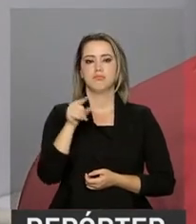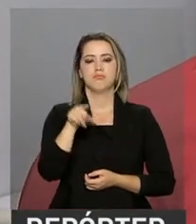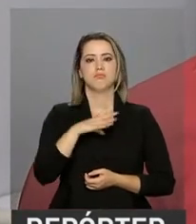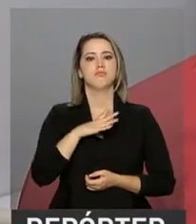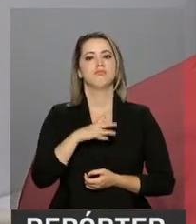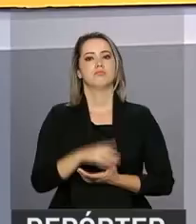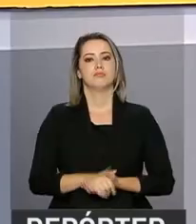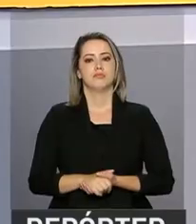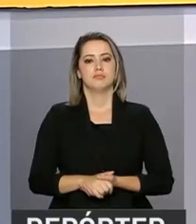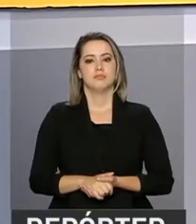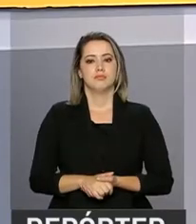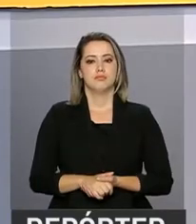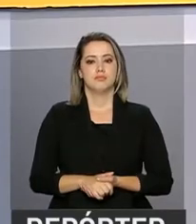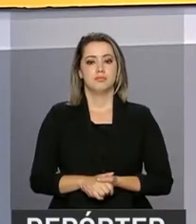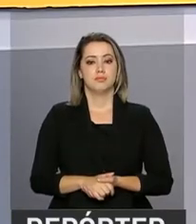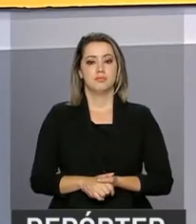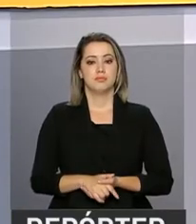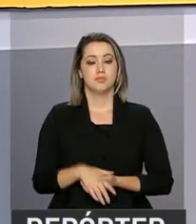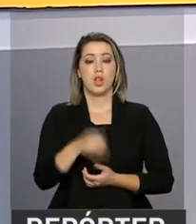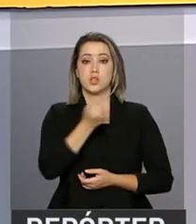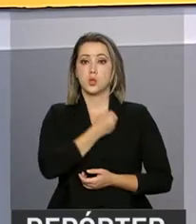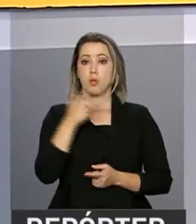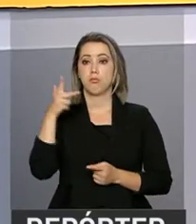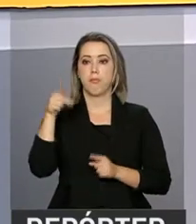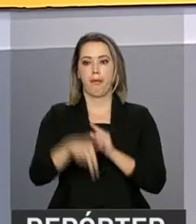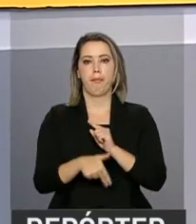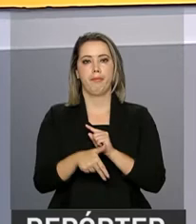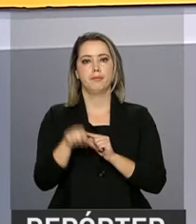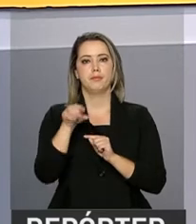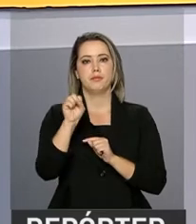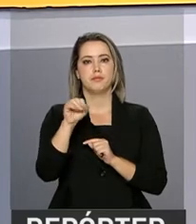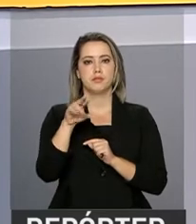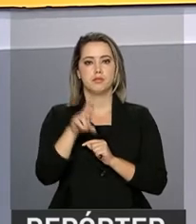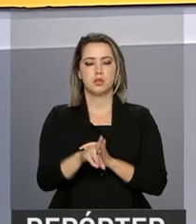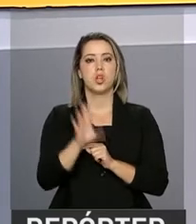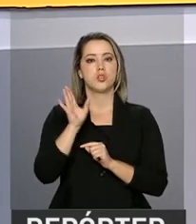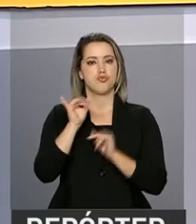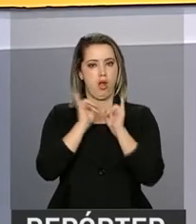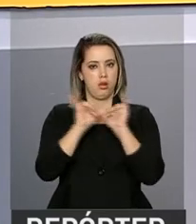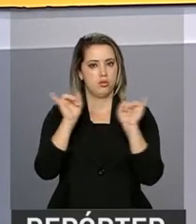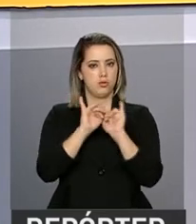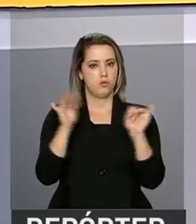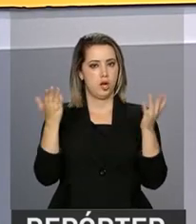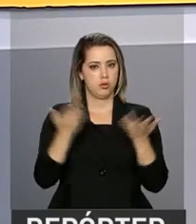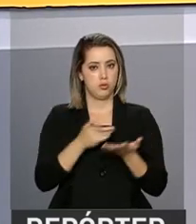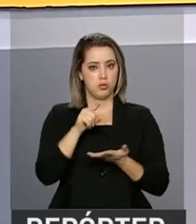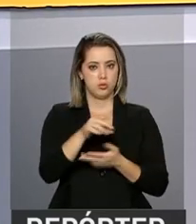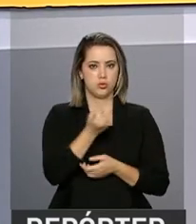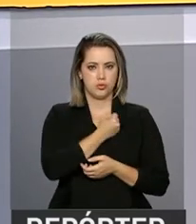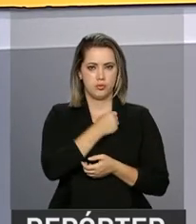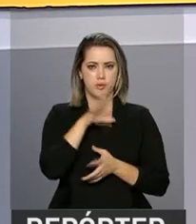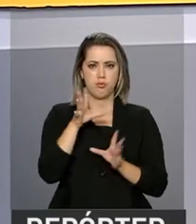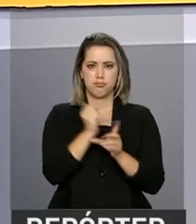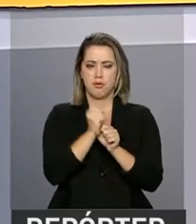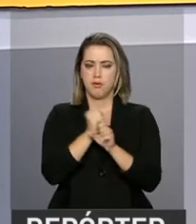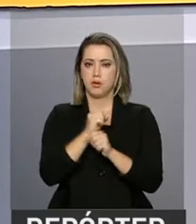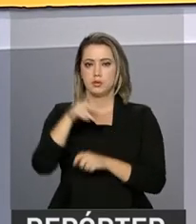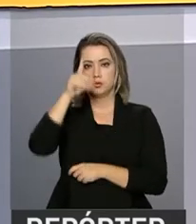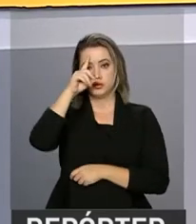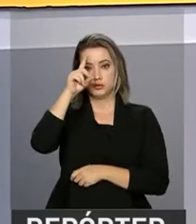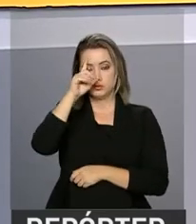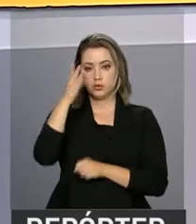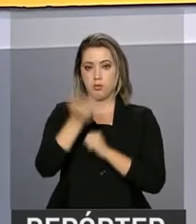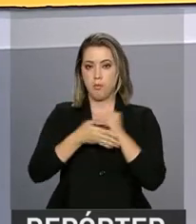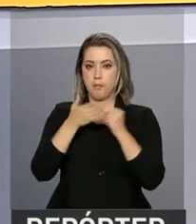sangue e as notas de corte do sisu começaram a ser divulgadas hoje elas são calculadas diariamente com base